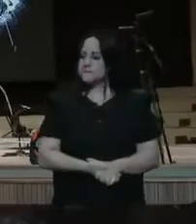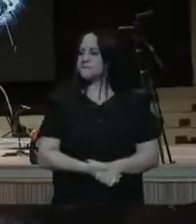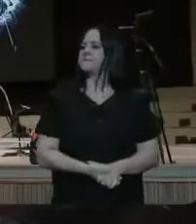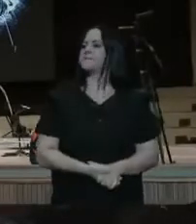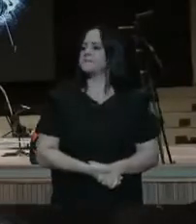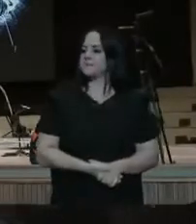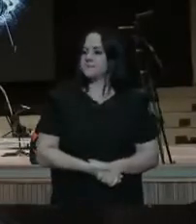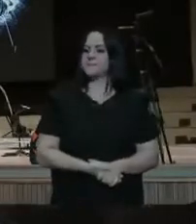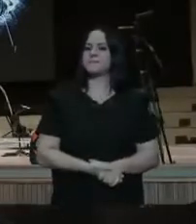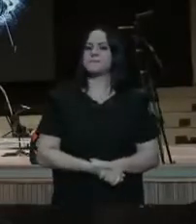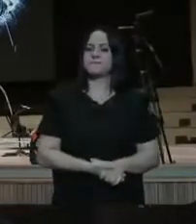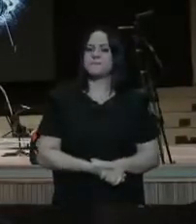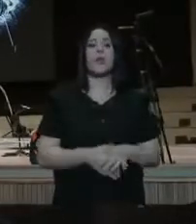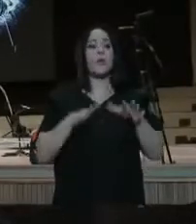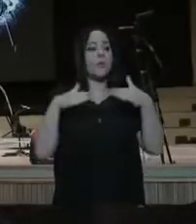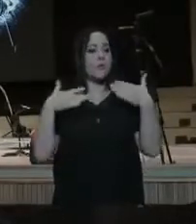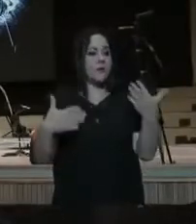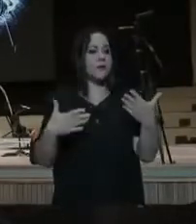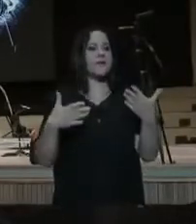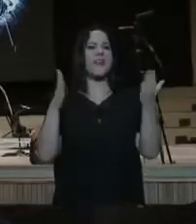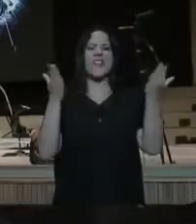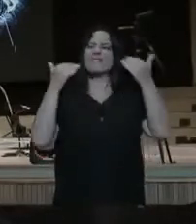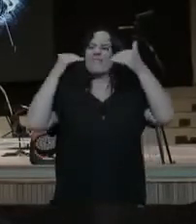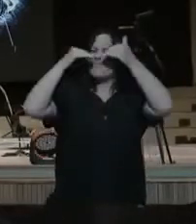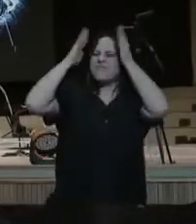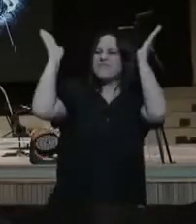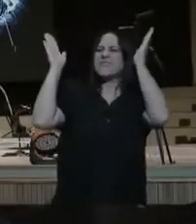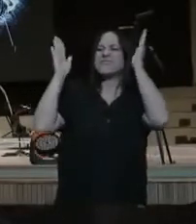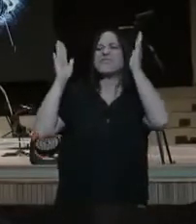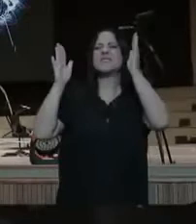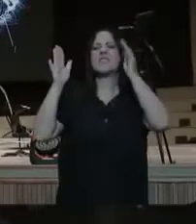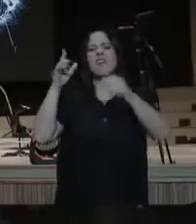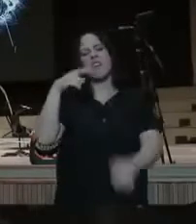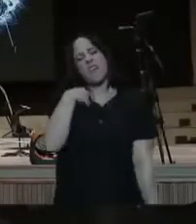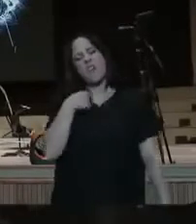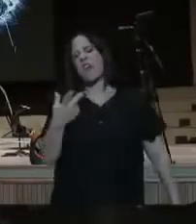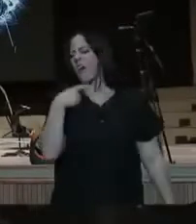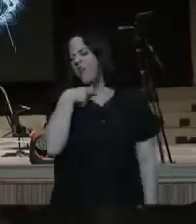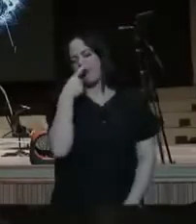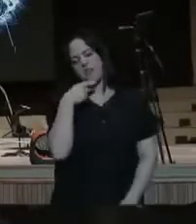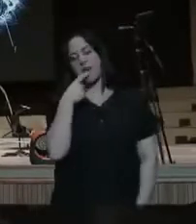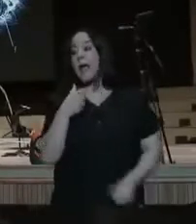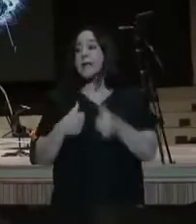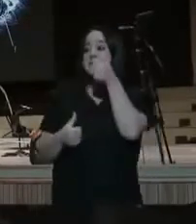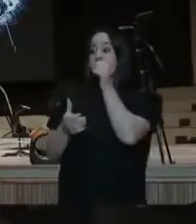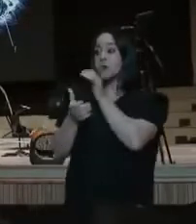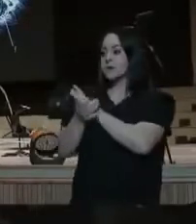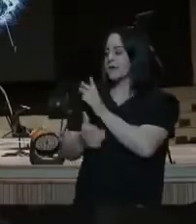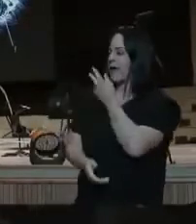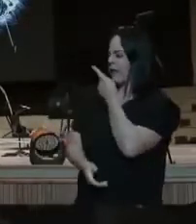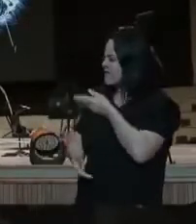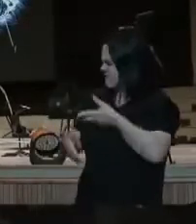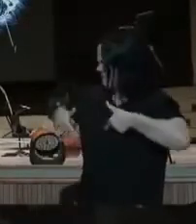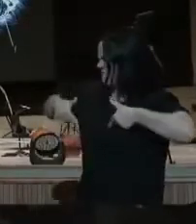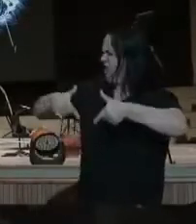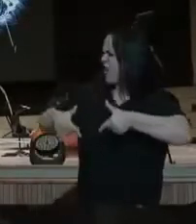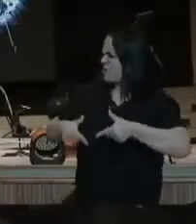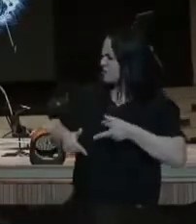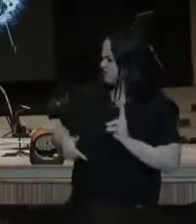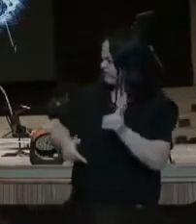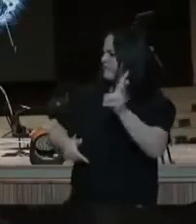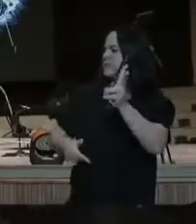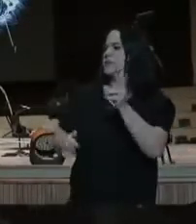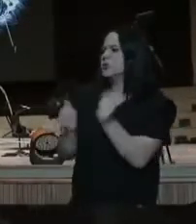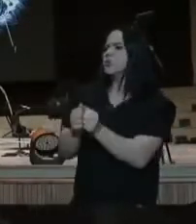que quando a gente quer desistir desanimar e olhar para si mesmo como um gafanhoto a esposa vem diz assim vamos em frente